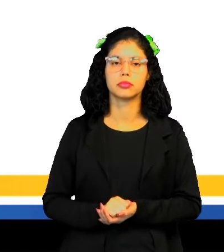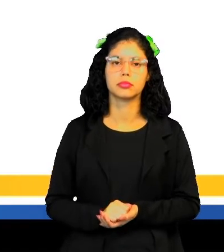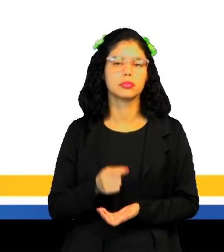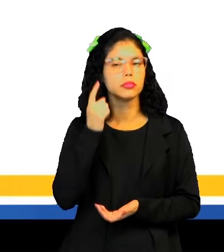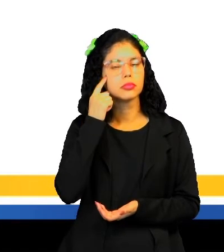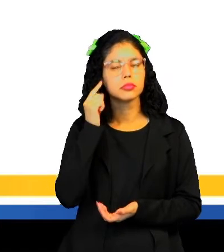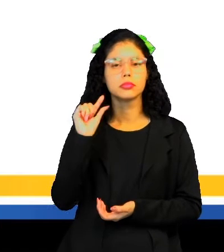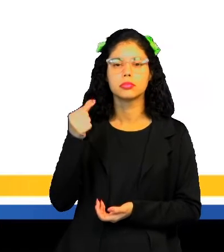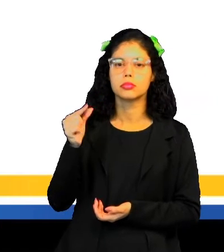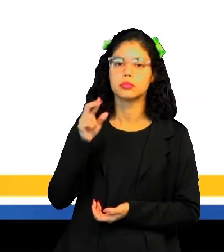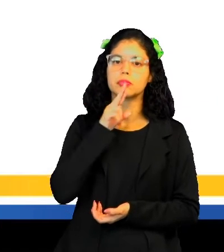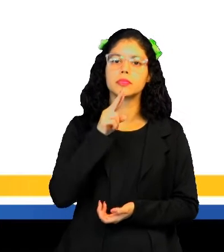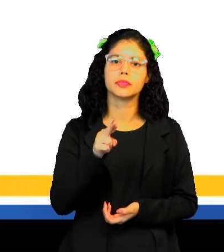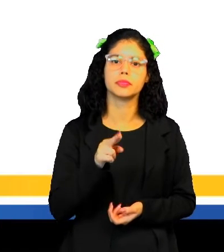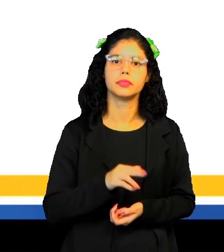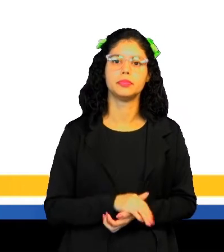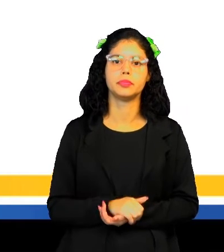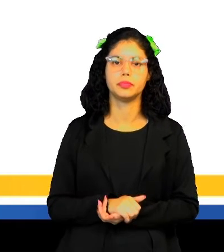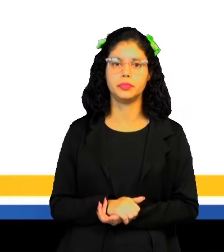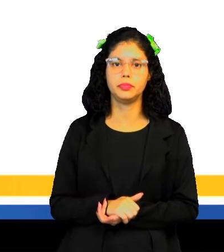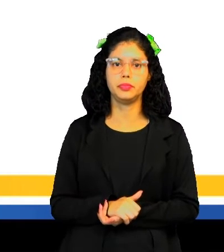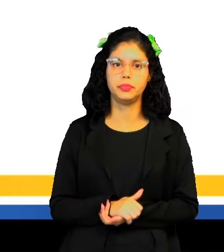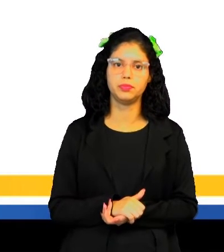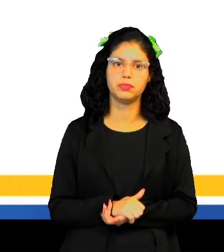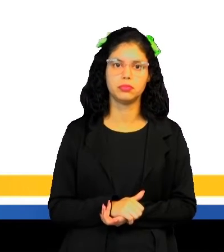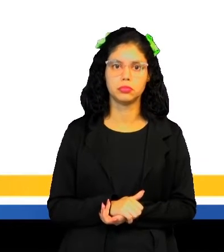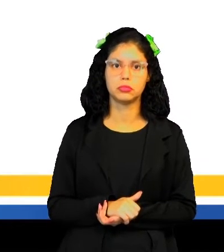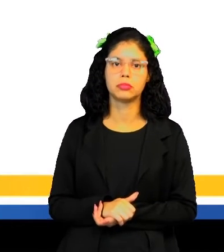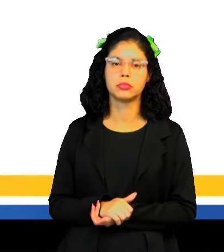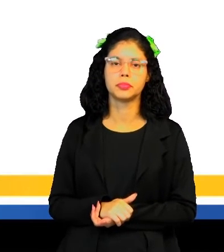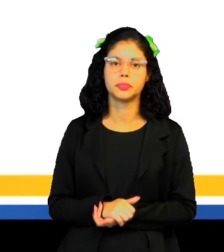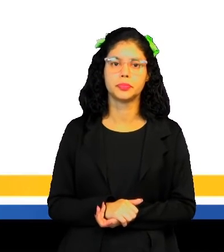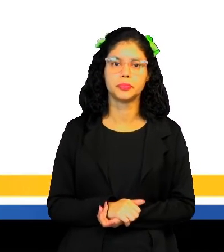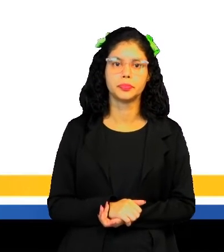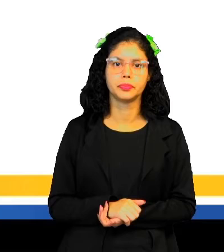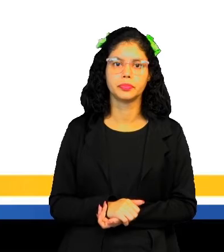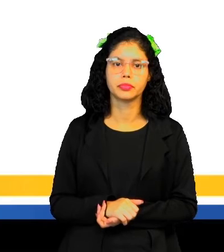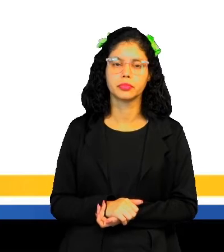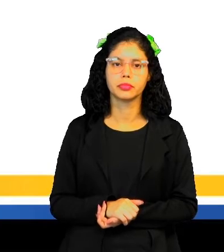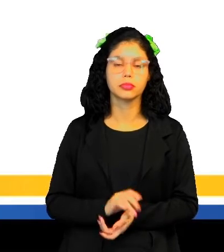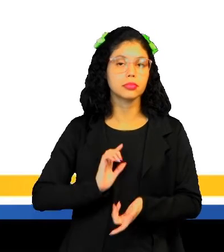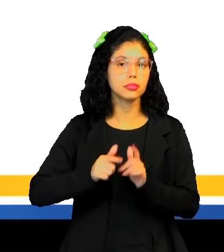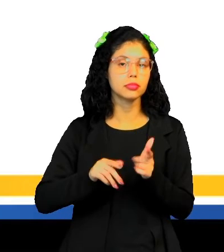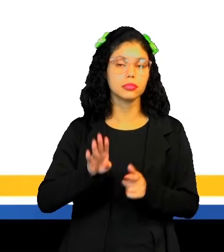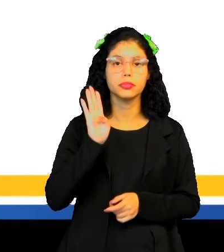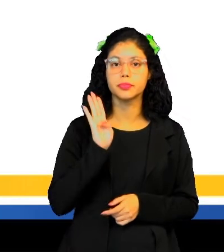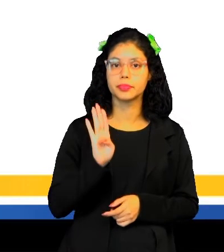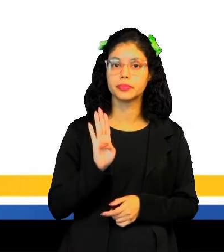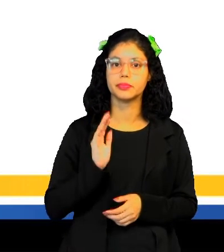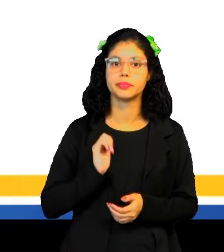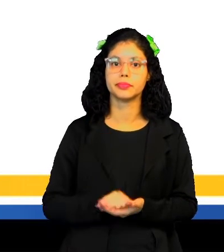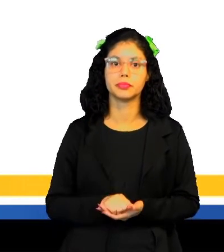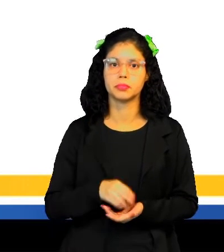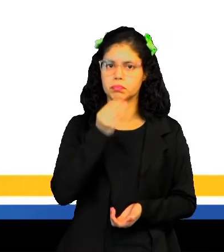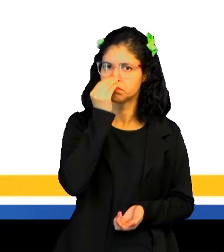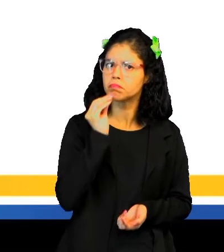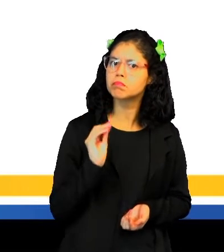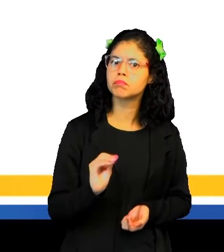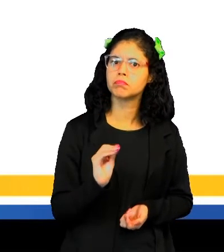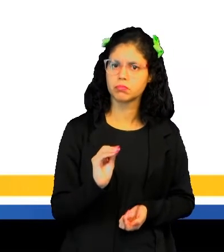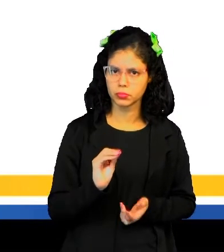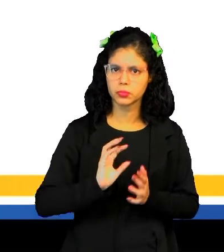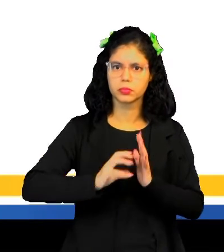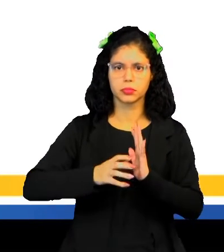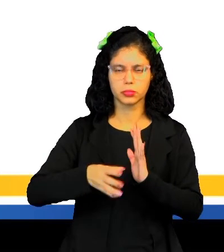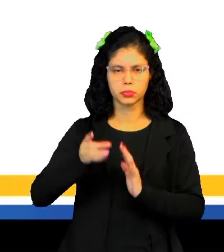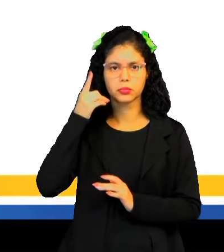Pensando aí um pouco na resposta, que é a letra B, né? Foi rejeitada pela Câmara